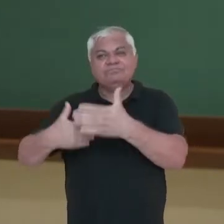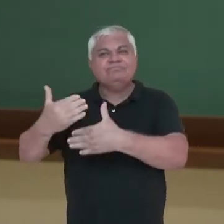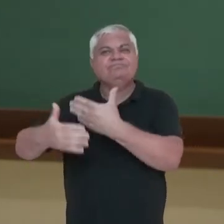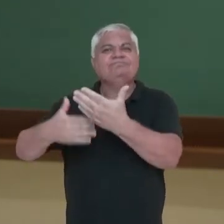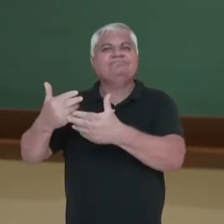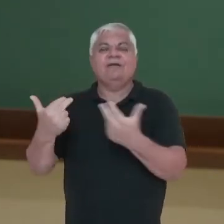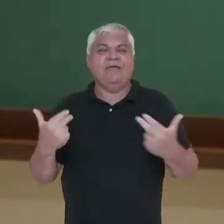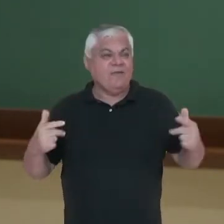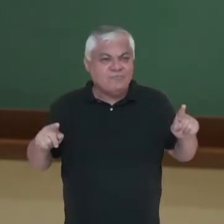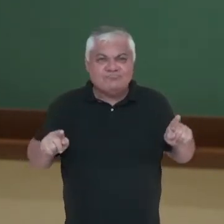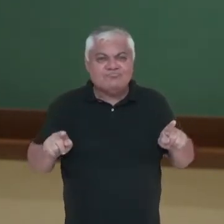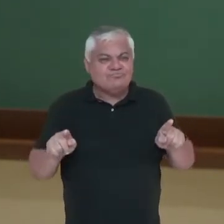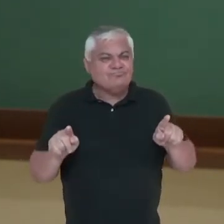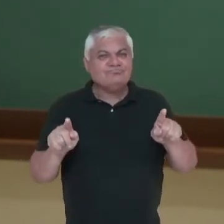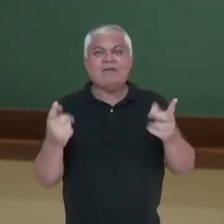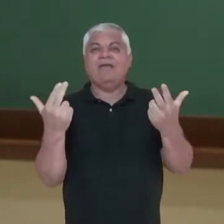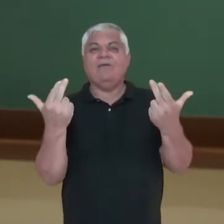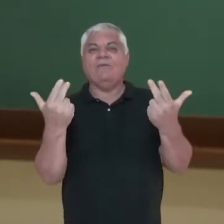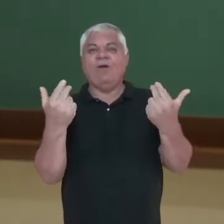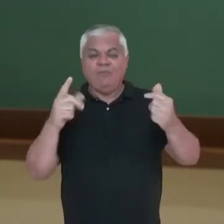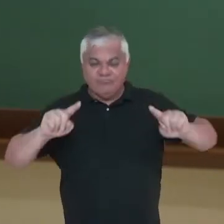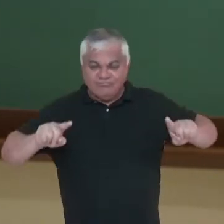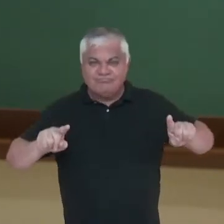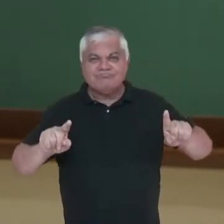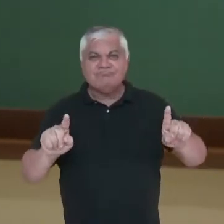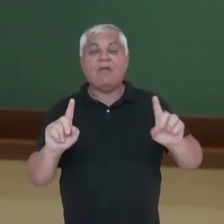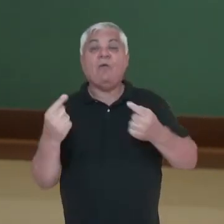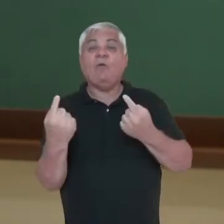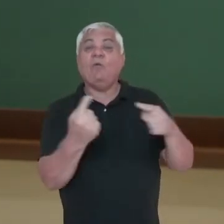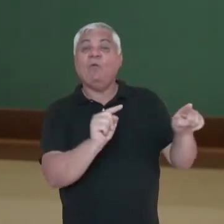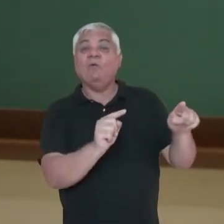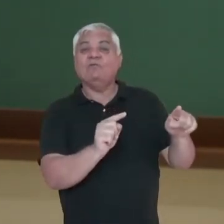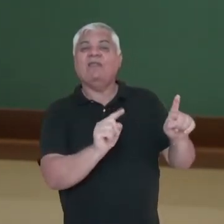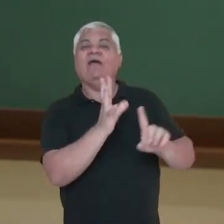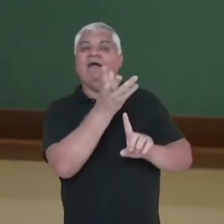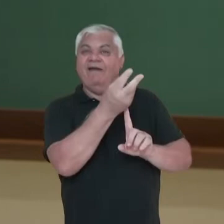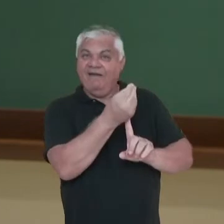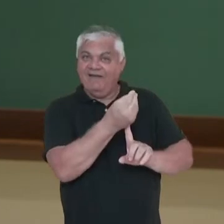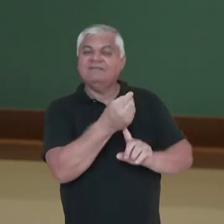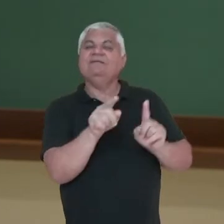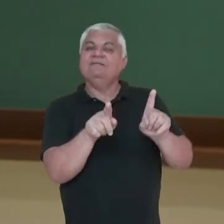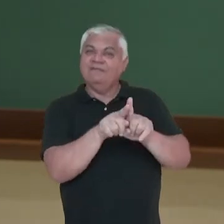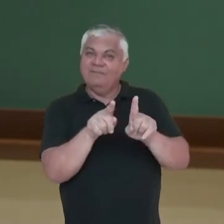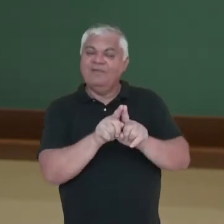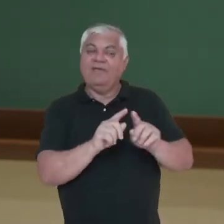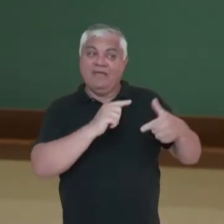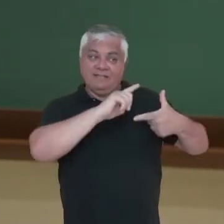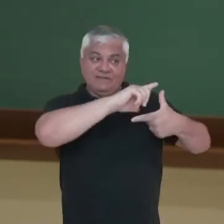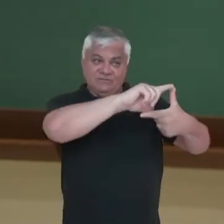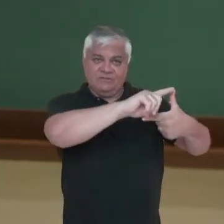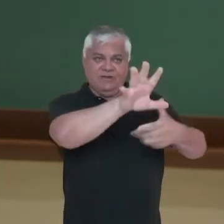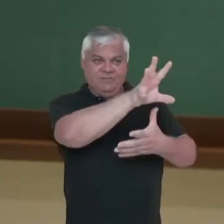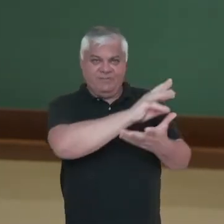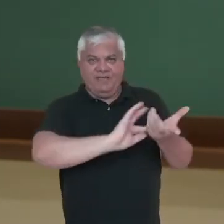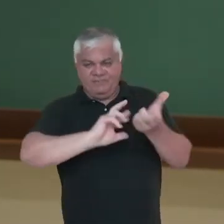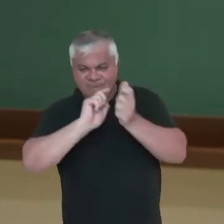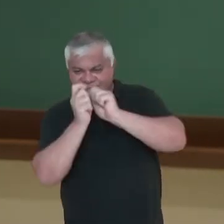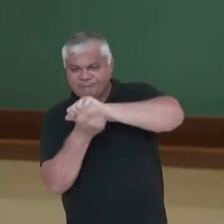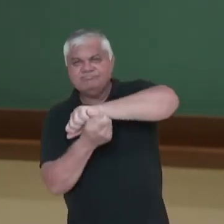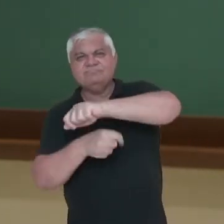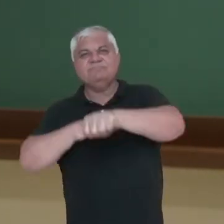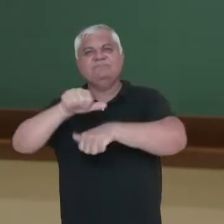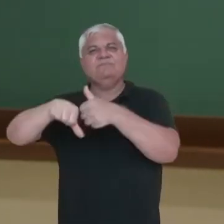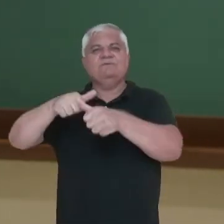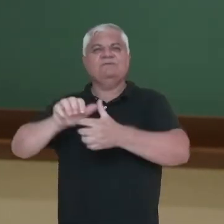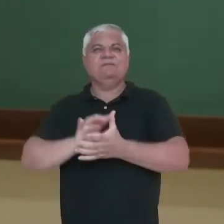mesmo patamar entenda que entra no processo contra a arte então ele entrou pelo menos caminho de arte tradicional e ele fez se manifesta trazendo